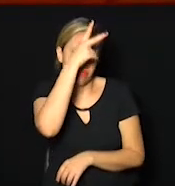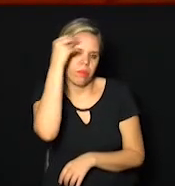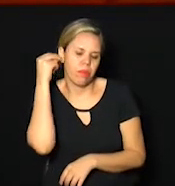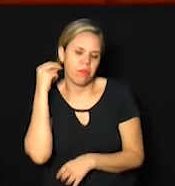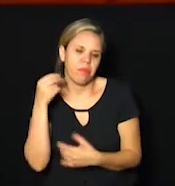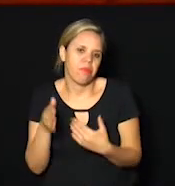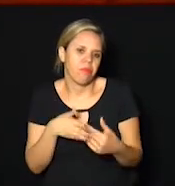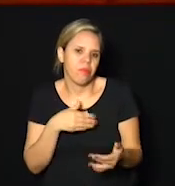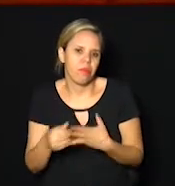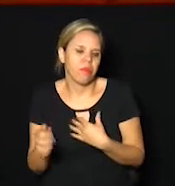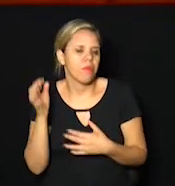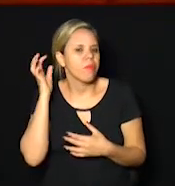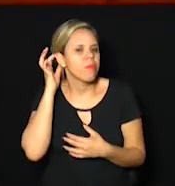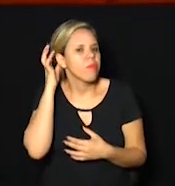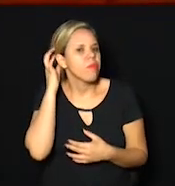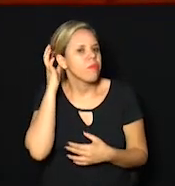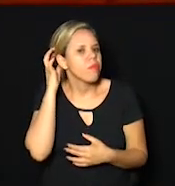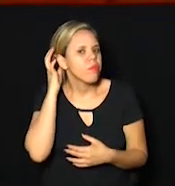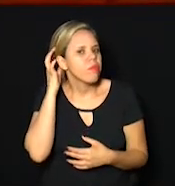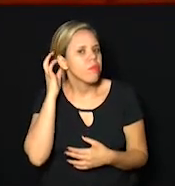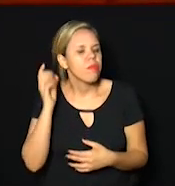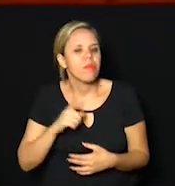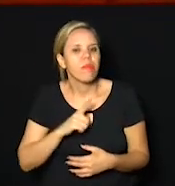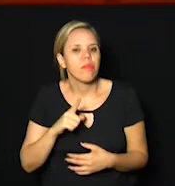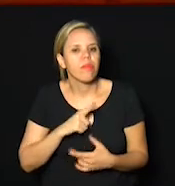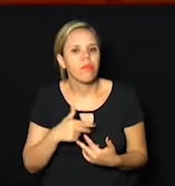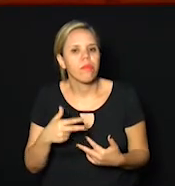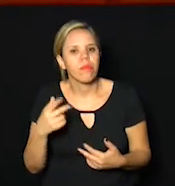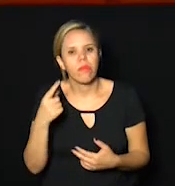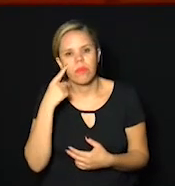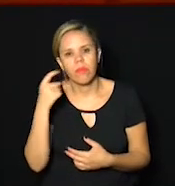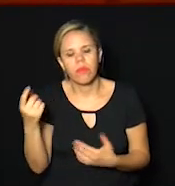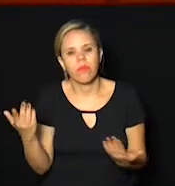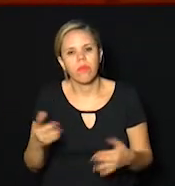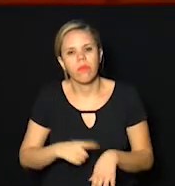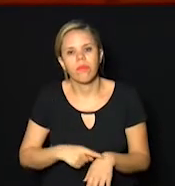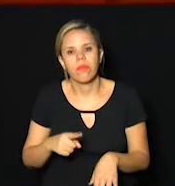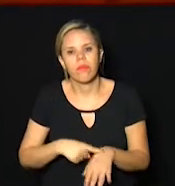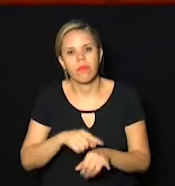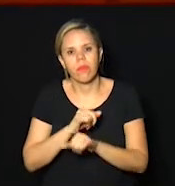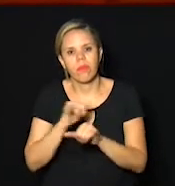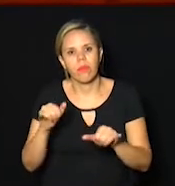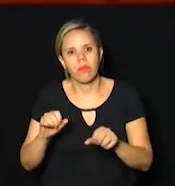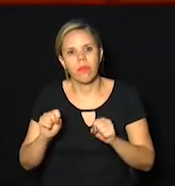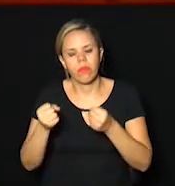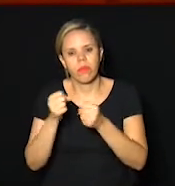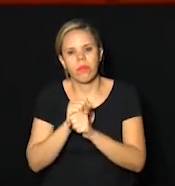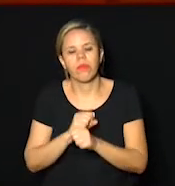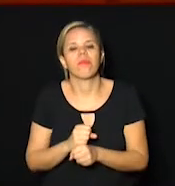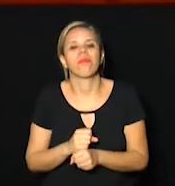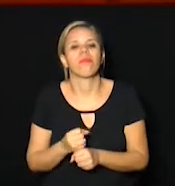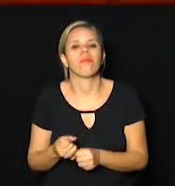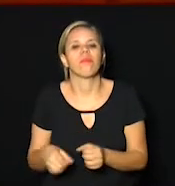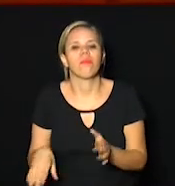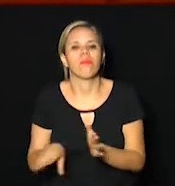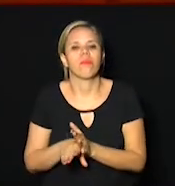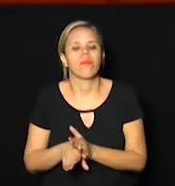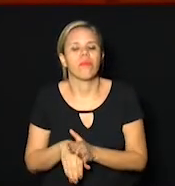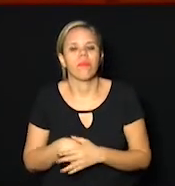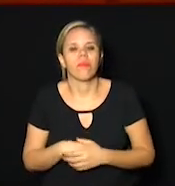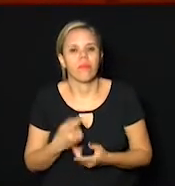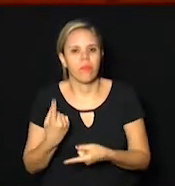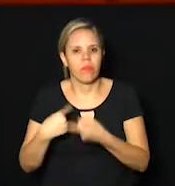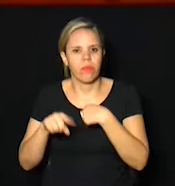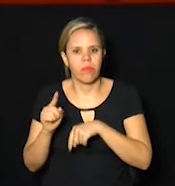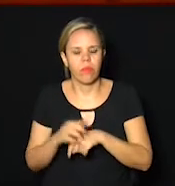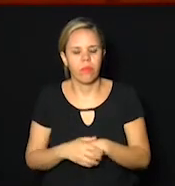importa, existe uma coisa interessante no momento em que a campanha vai tomando forma e vai chegando ao